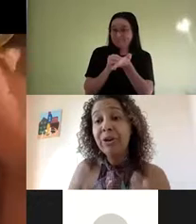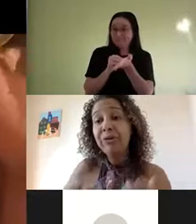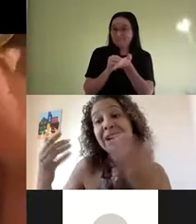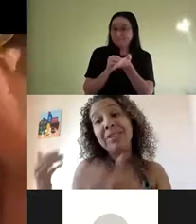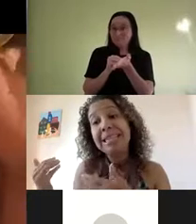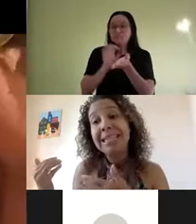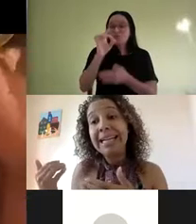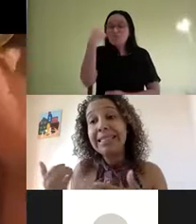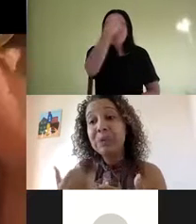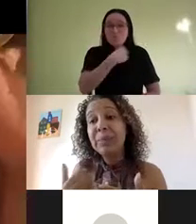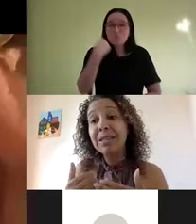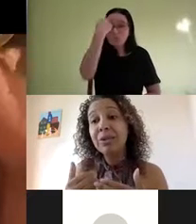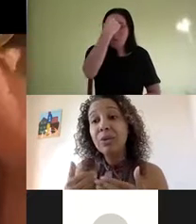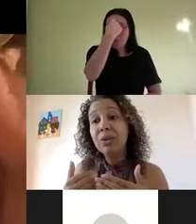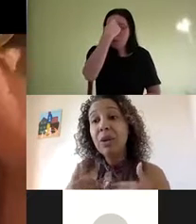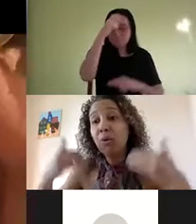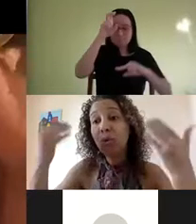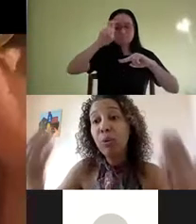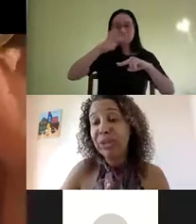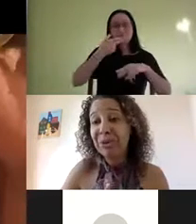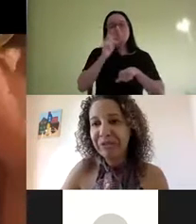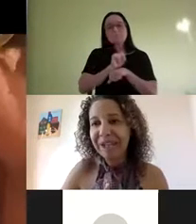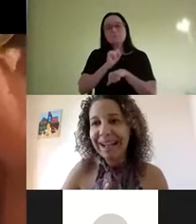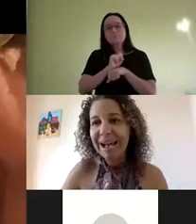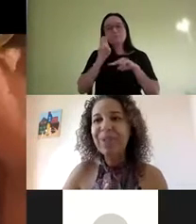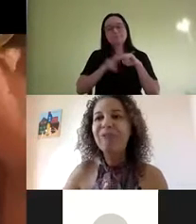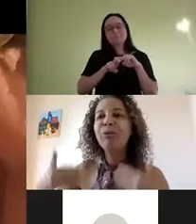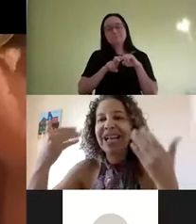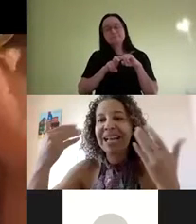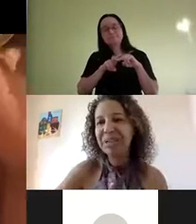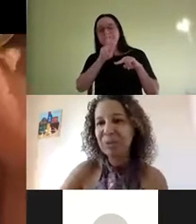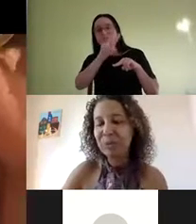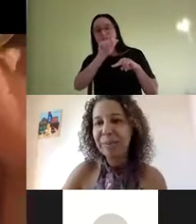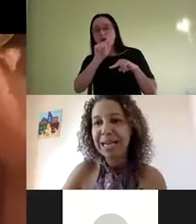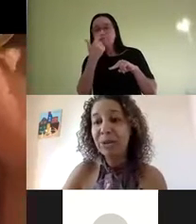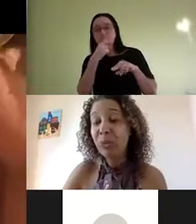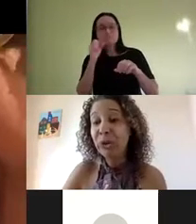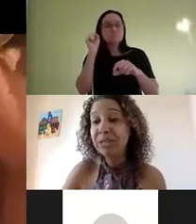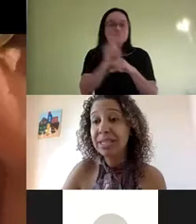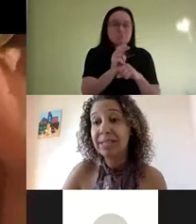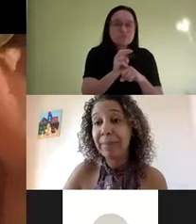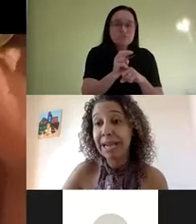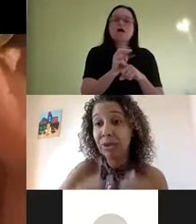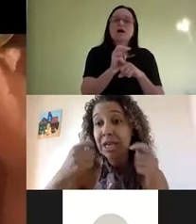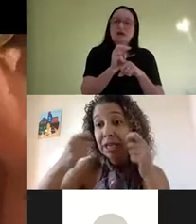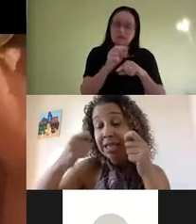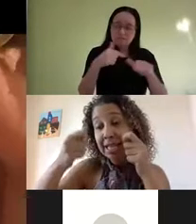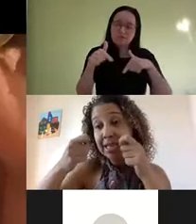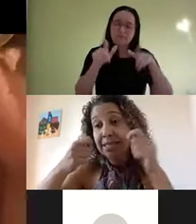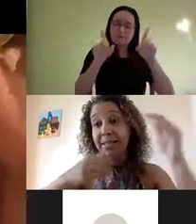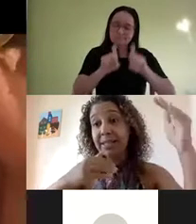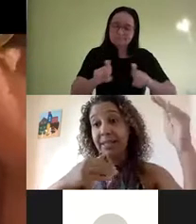e eu ficava sentada esperando algum computador vagar para voltar e fazer o meu trabalho. Então, muito desses trabalhos